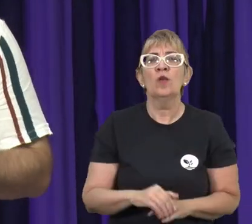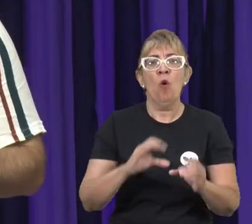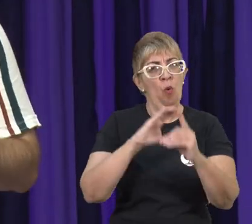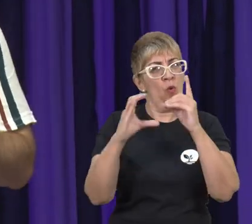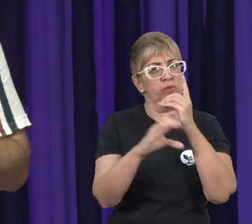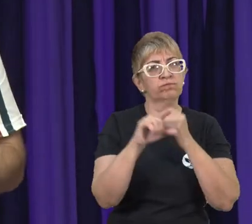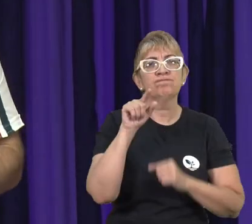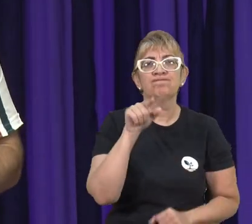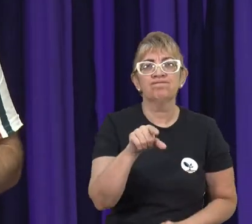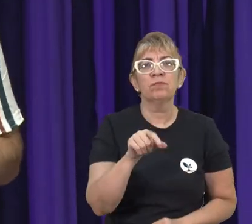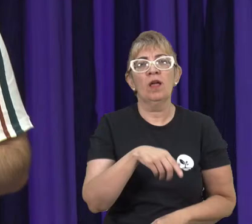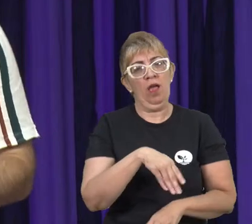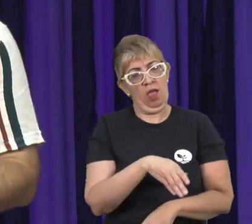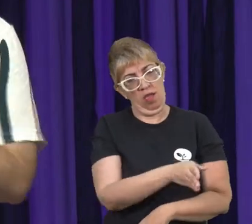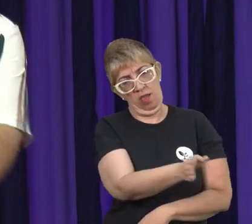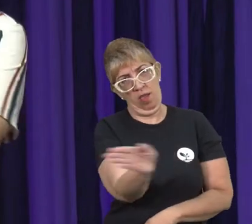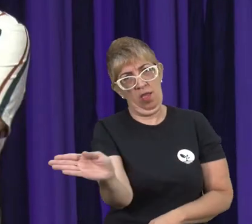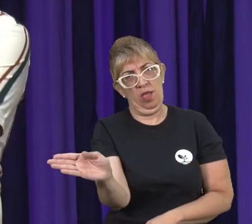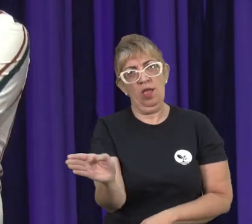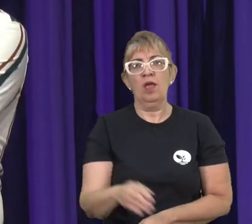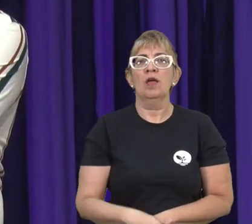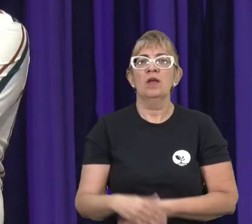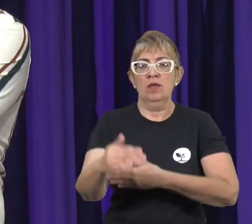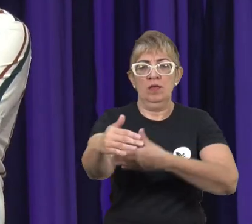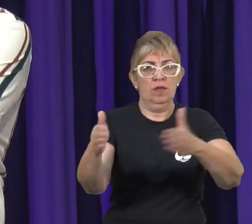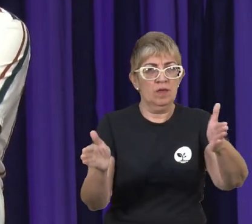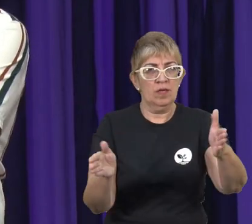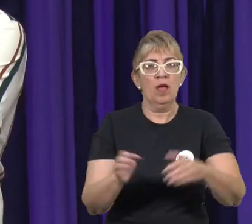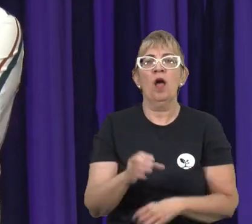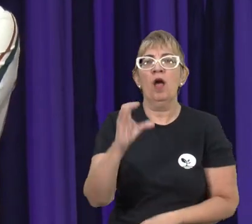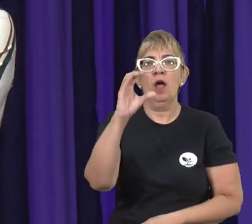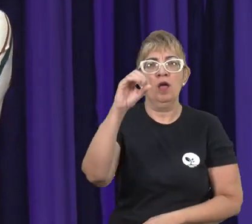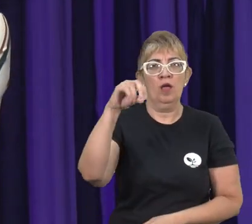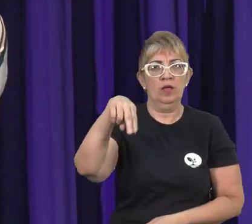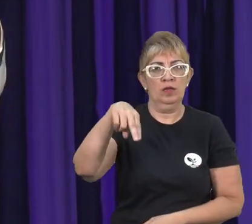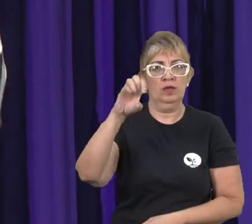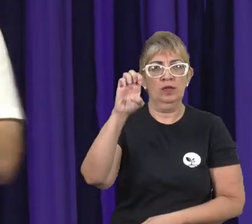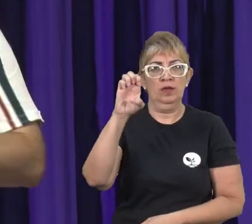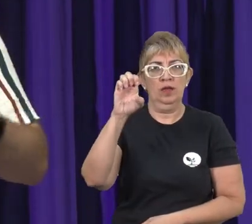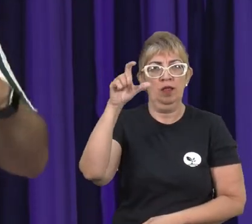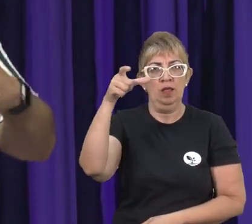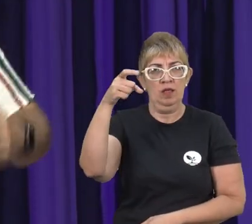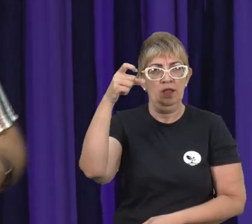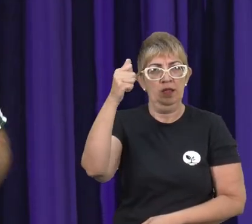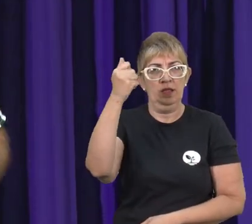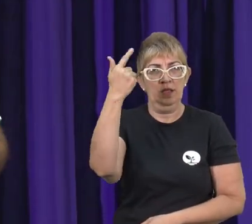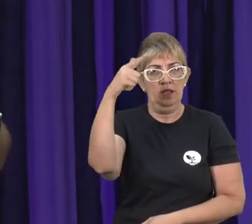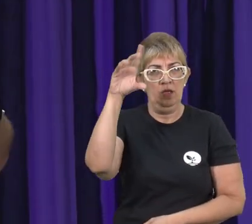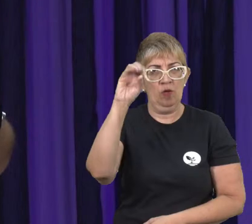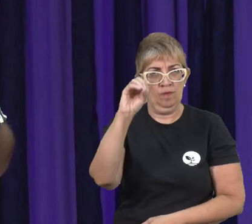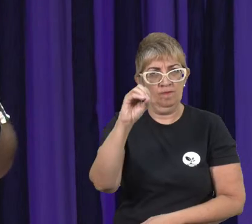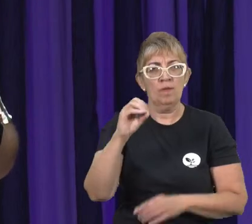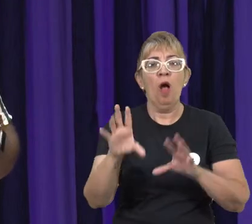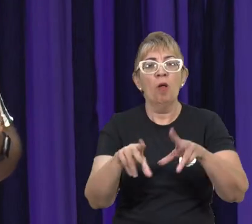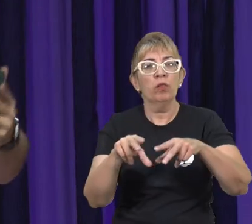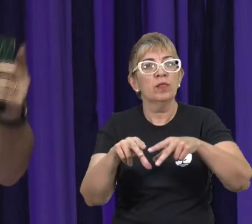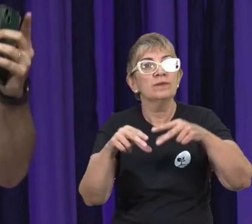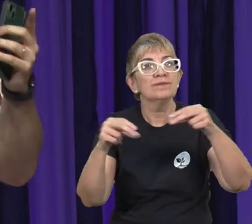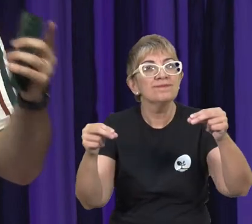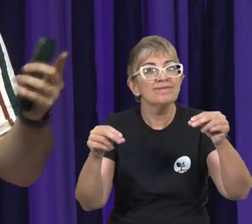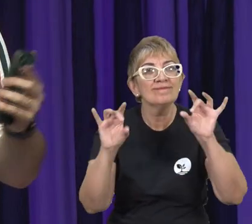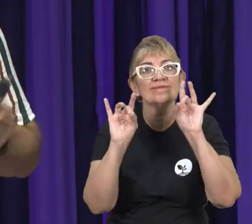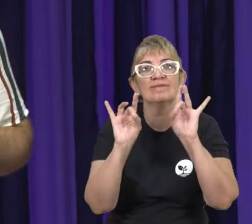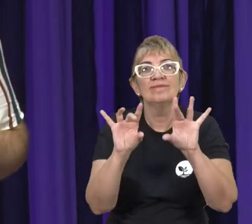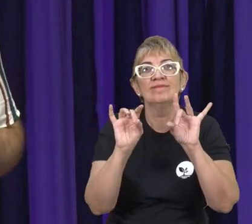você pode passar ali no Espaço Conexão para receber uma lembrança especialmente